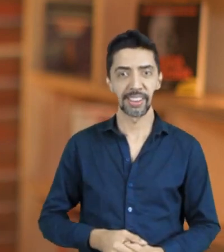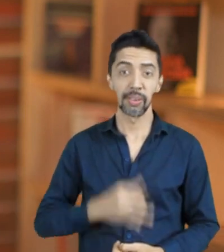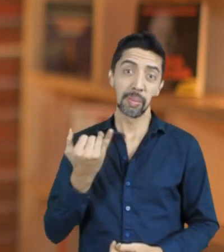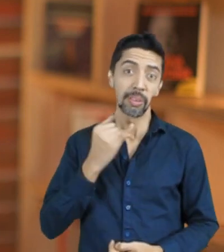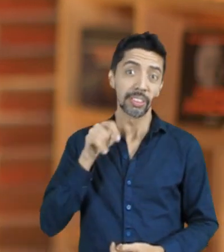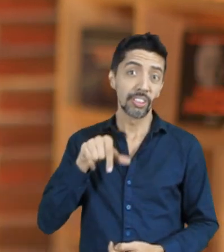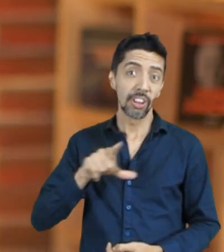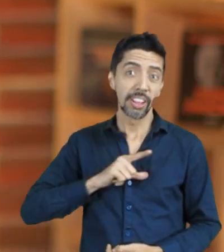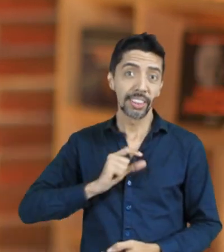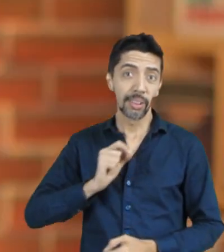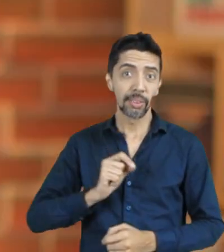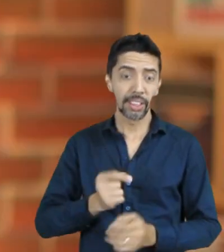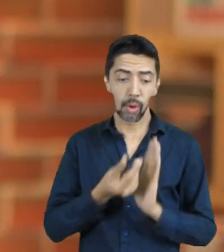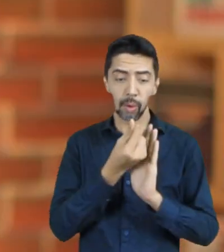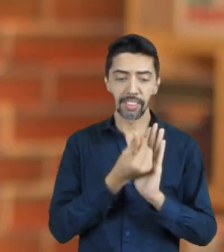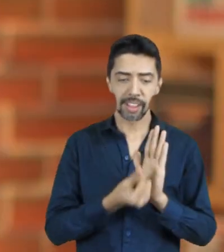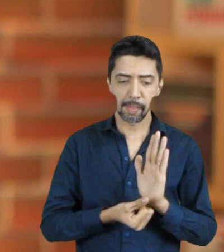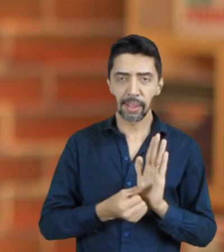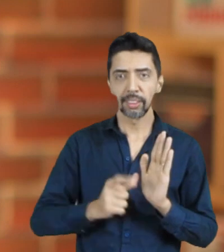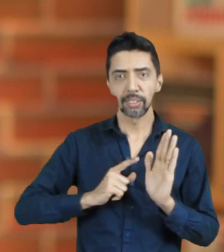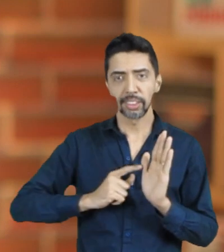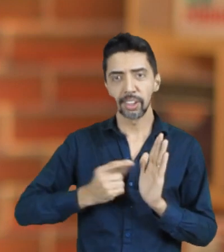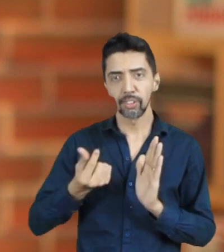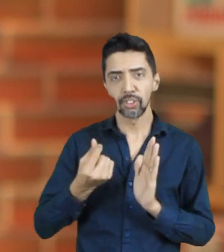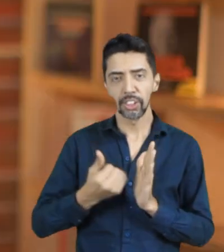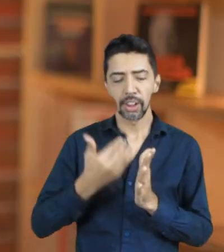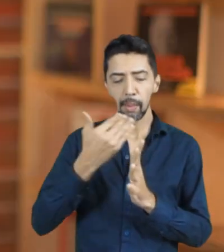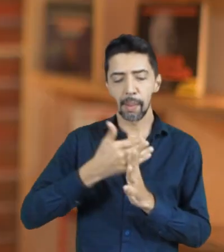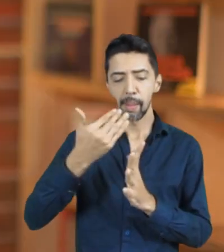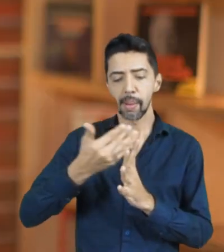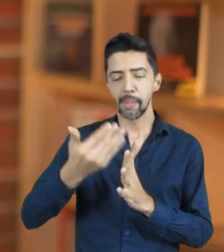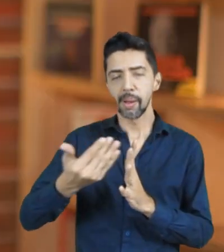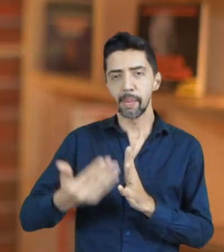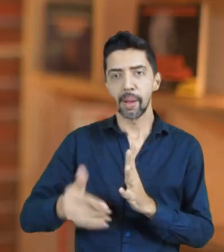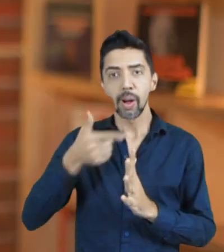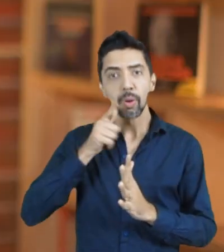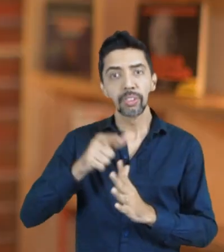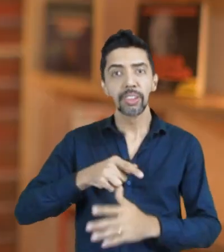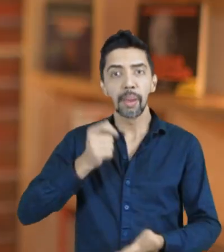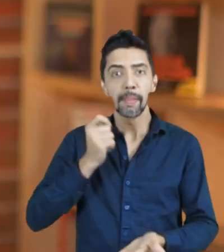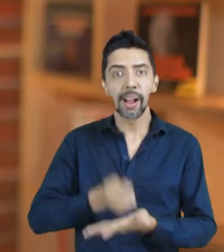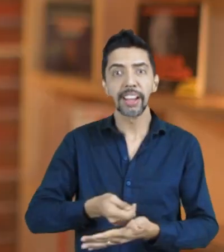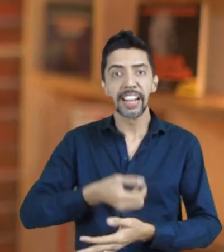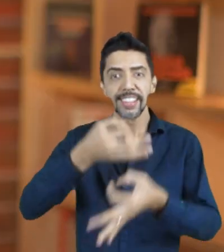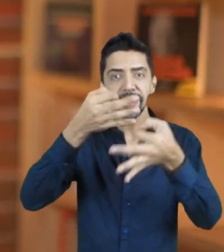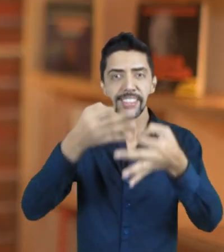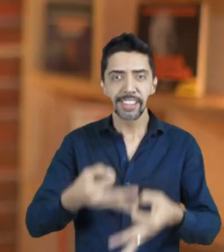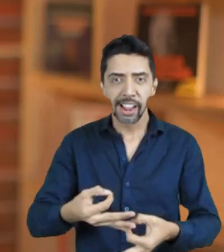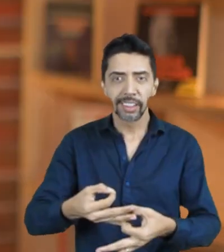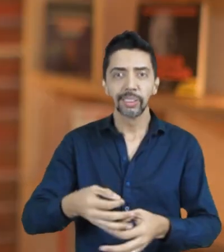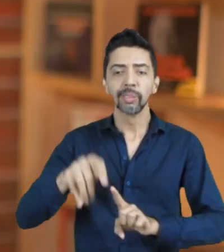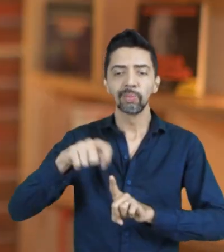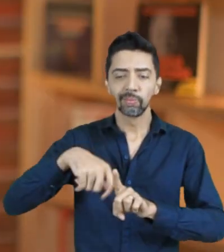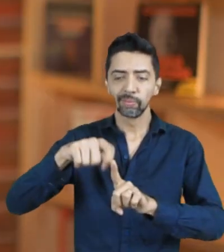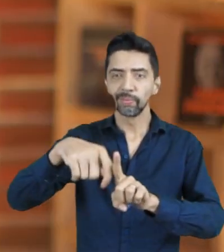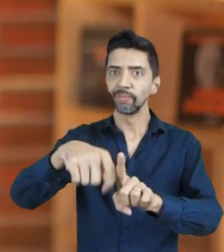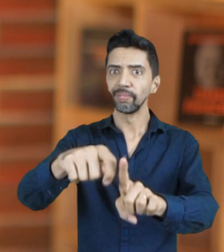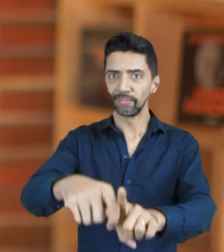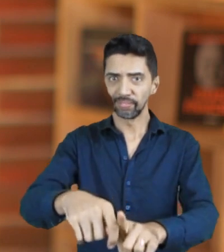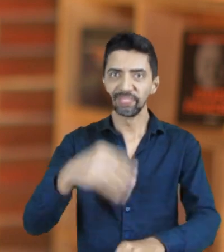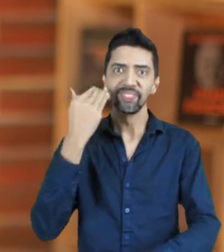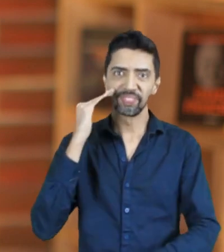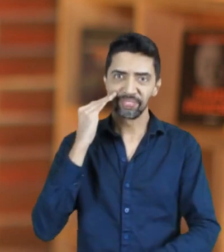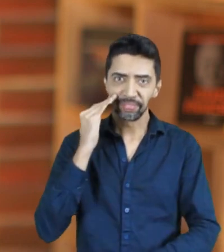condições plenas para honrar esta fatura todos os meses o que ela não pode